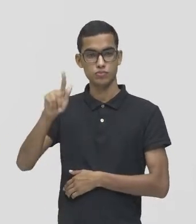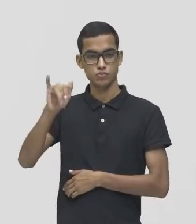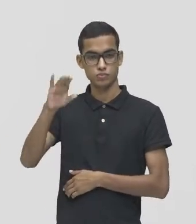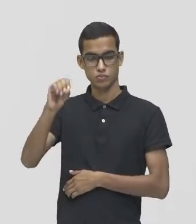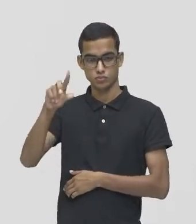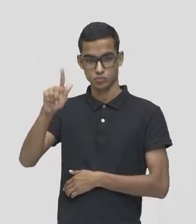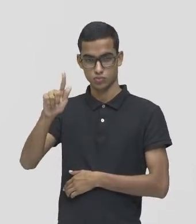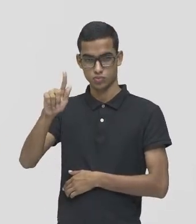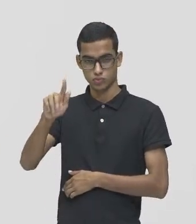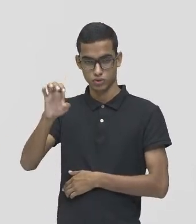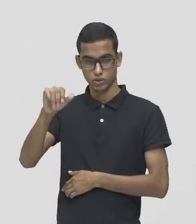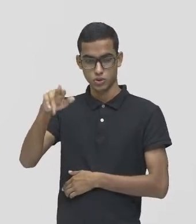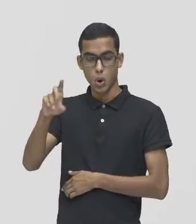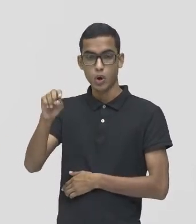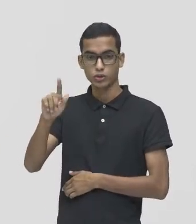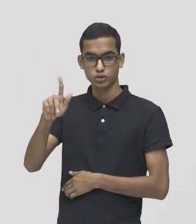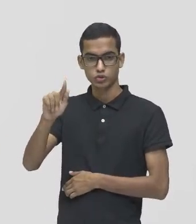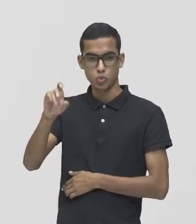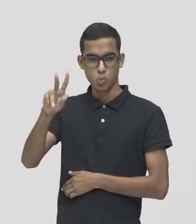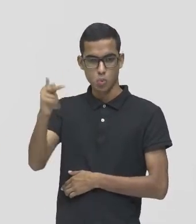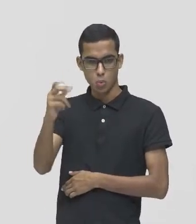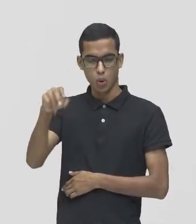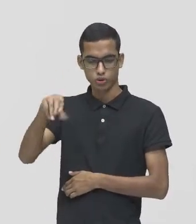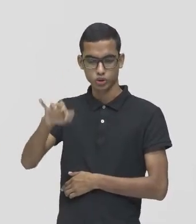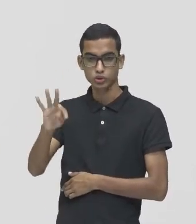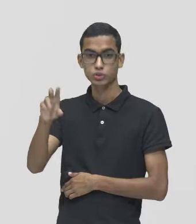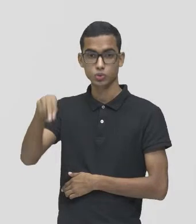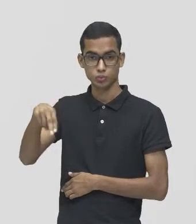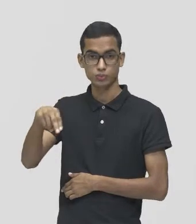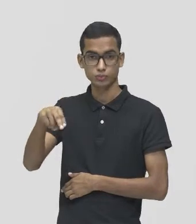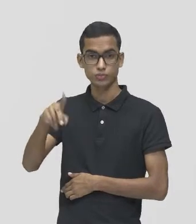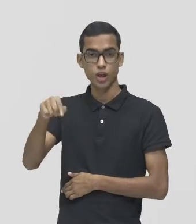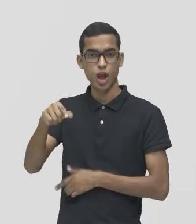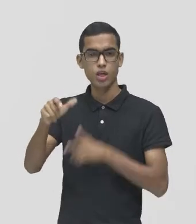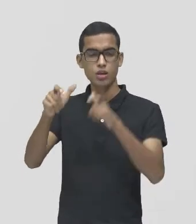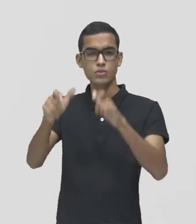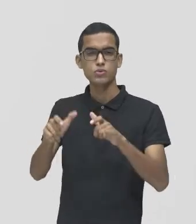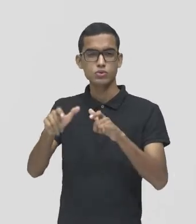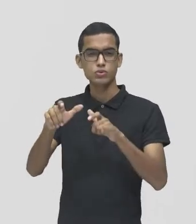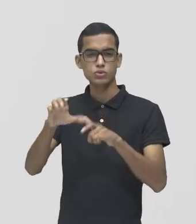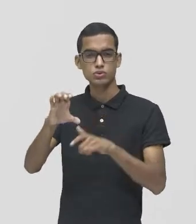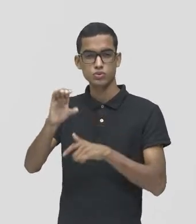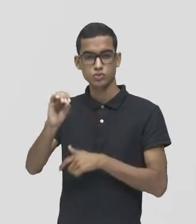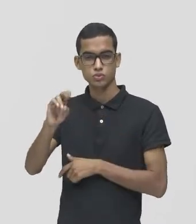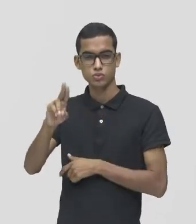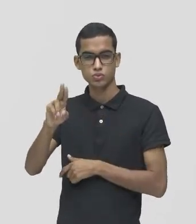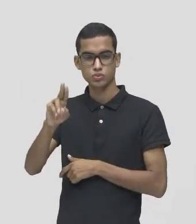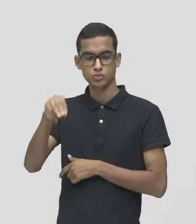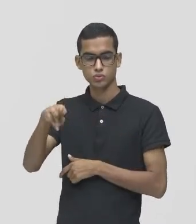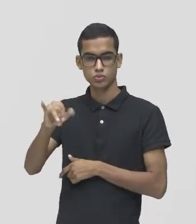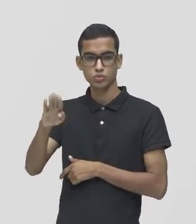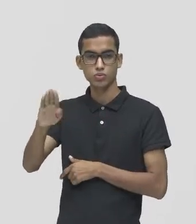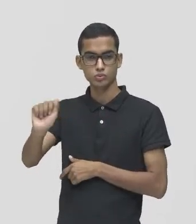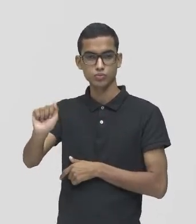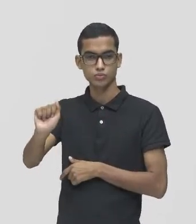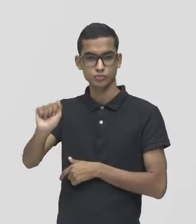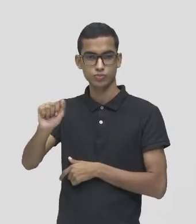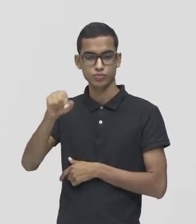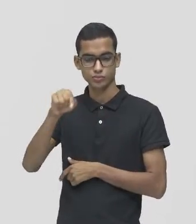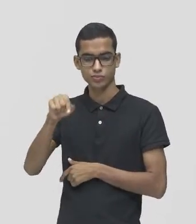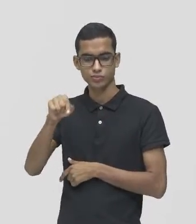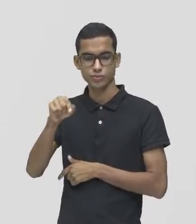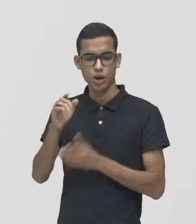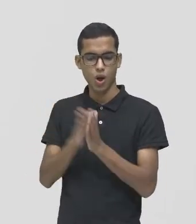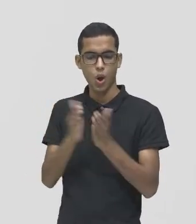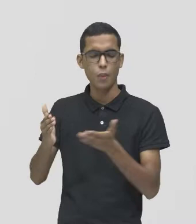E o DC é uma sigla que significa Distrito de Colômbia. Esse Colômbia é em homenagem ao Cristóvão